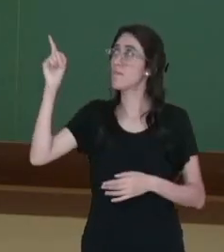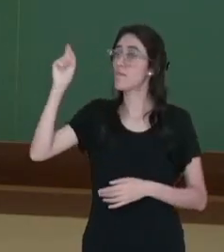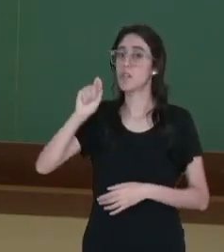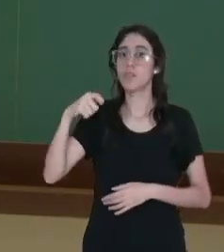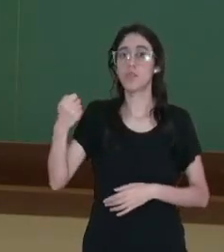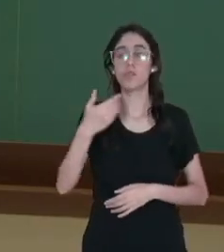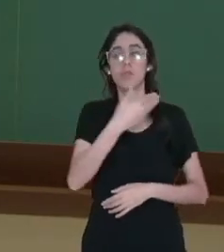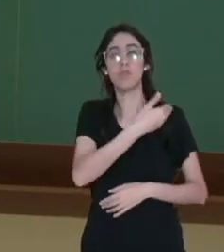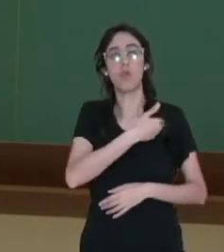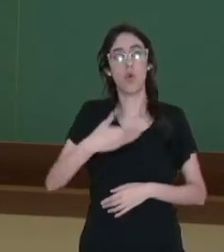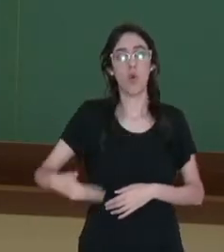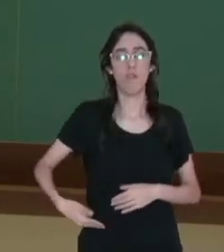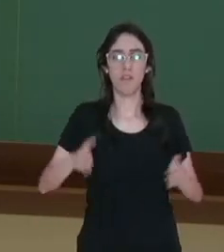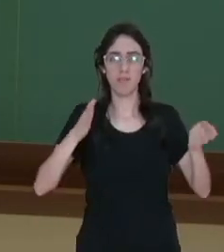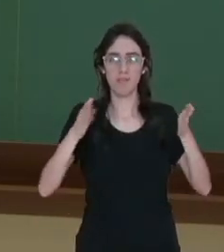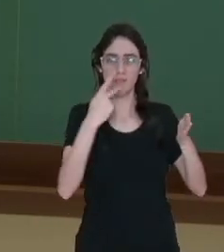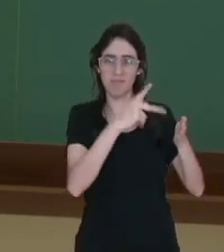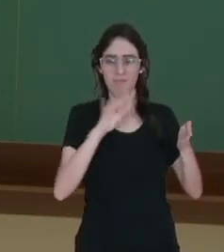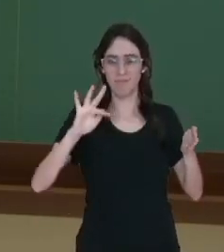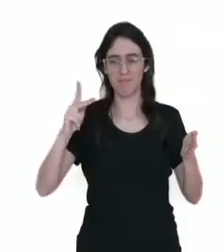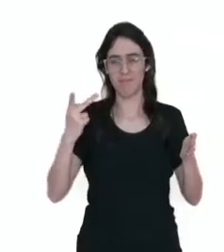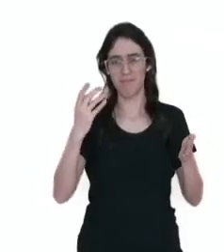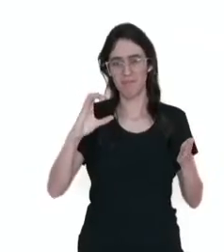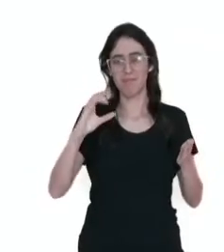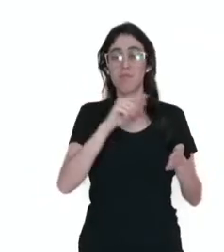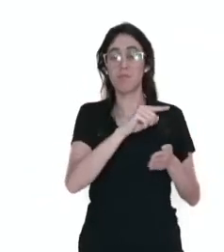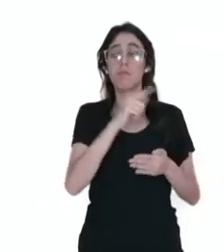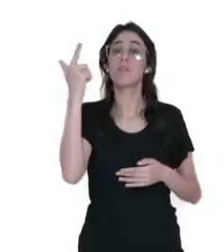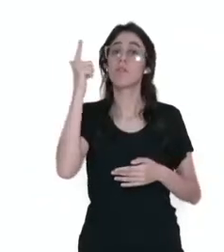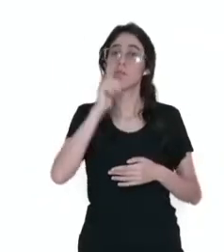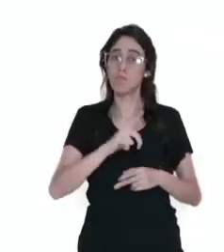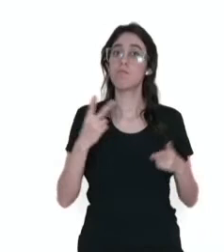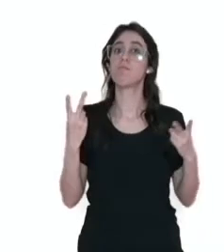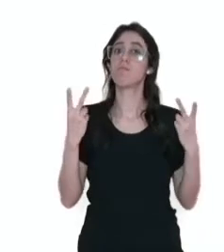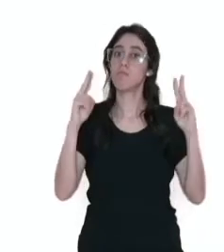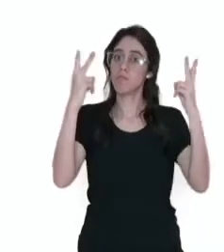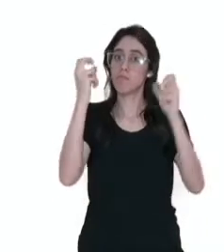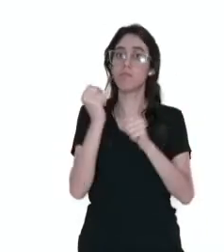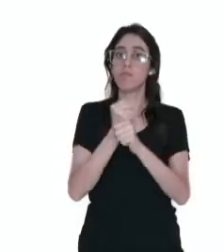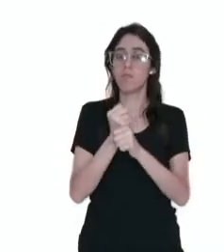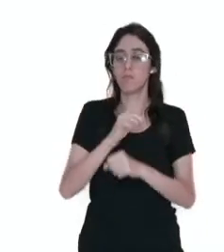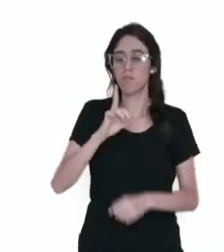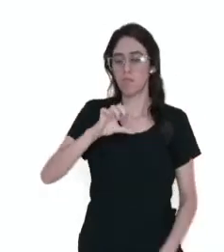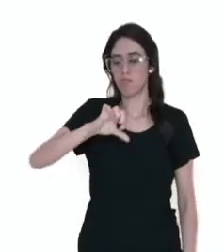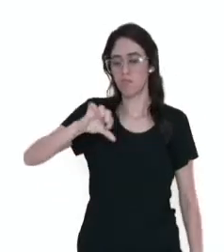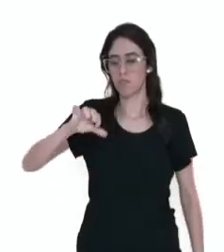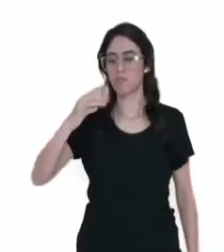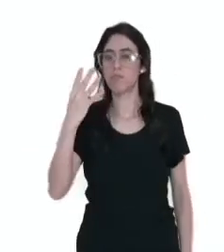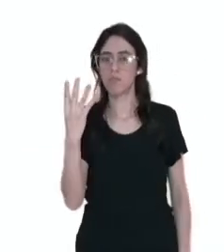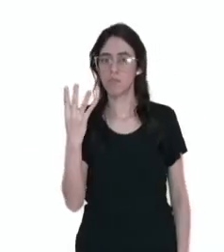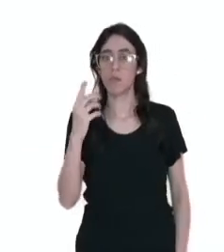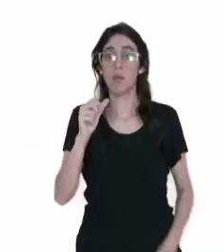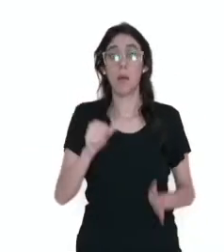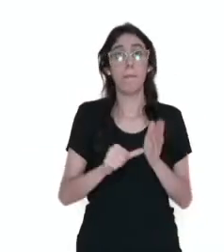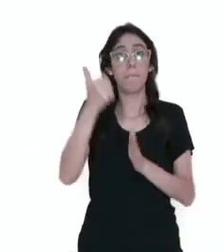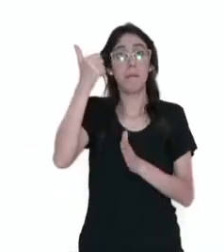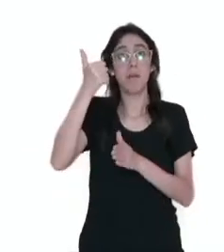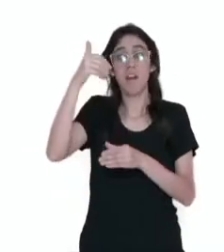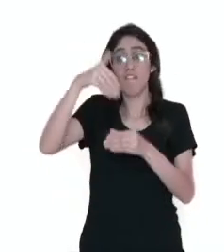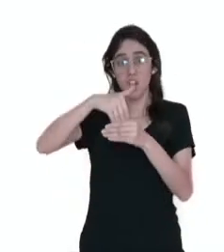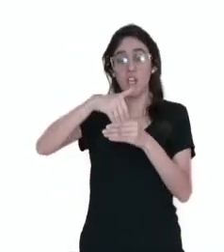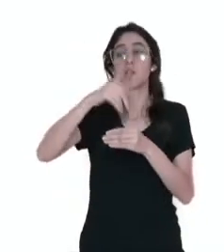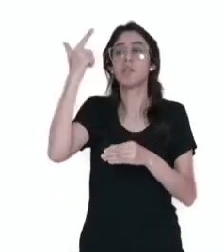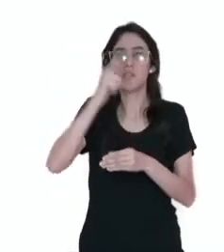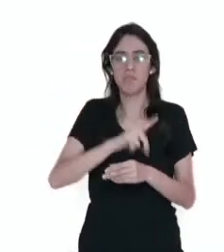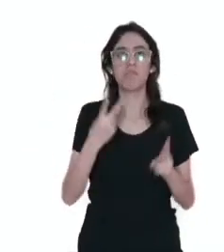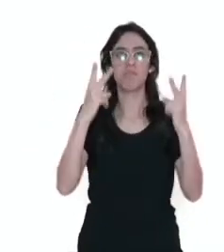de Fernando Henrique Cardoso. Fernando Henrique venceu a disputa eleitoral de 1994 ainda no primeiro turno e teve mais